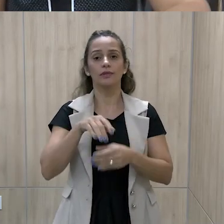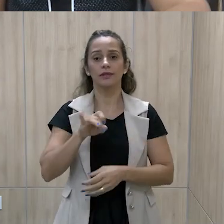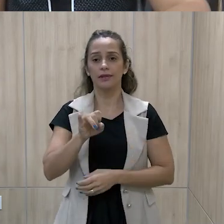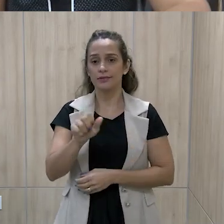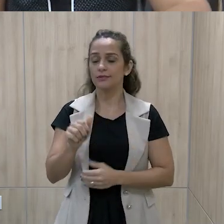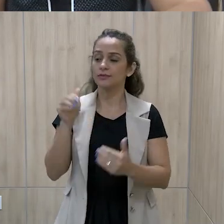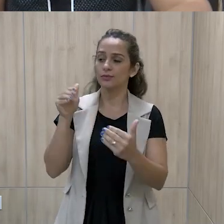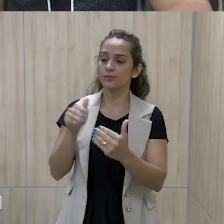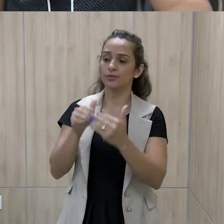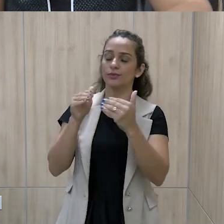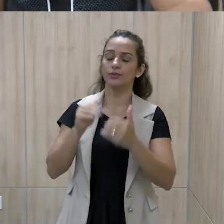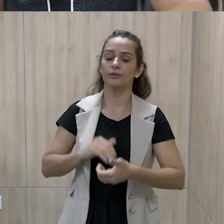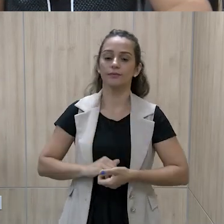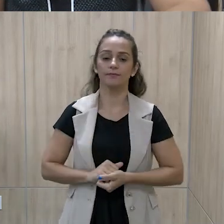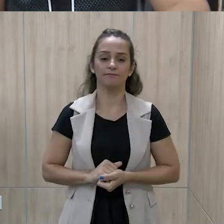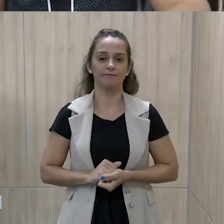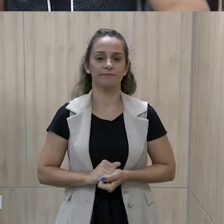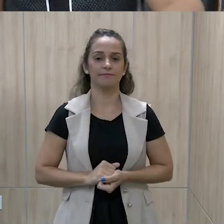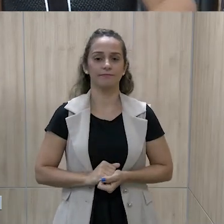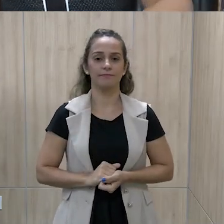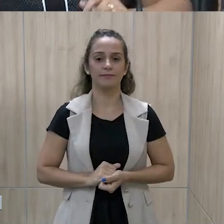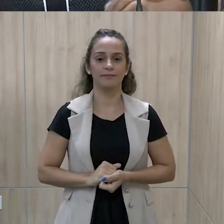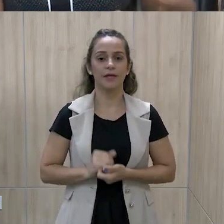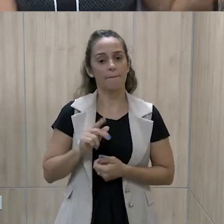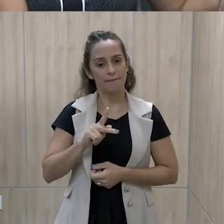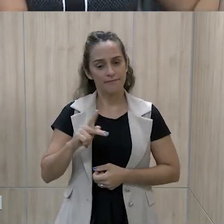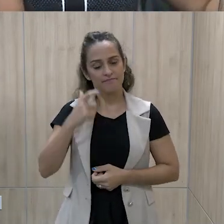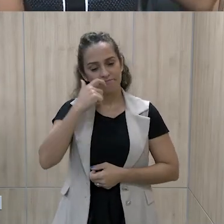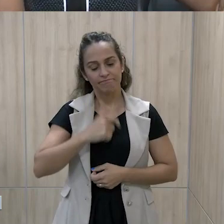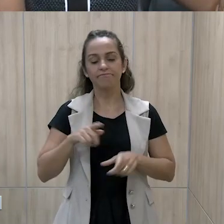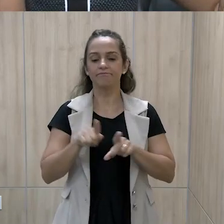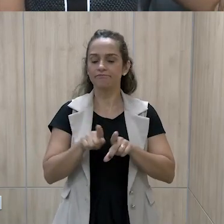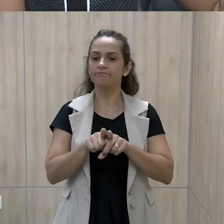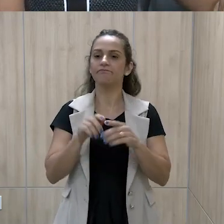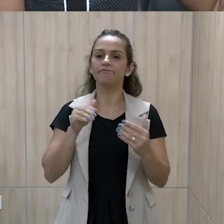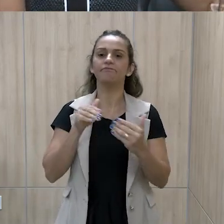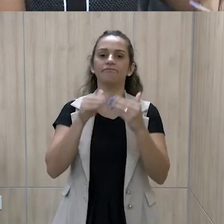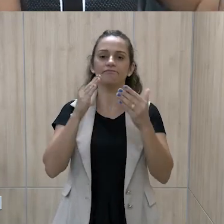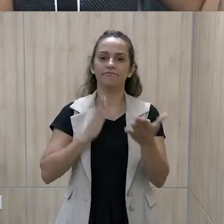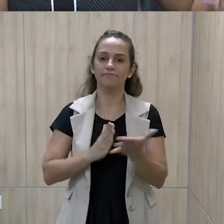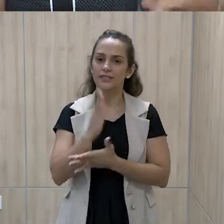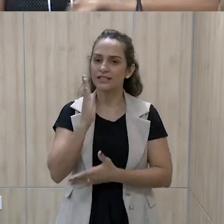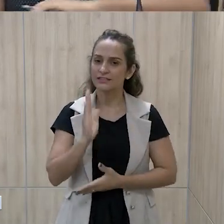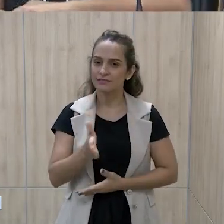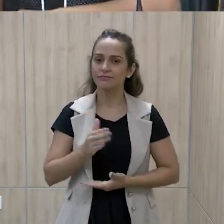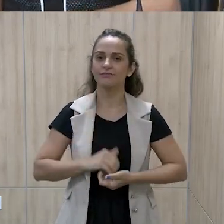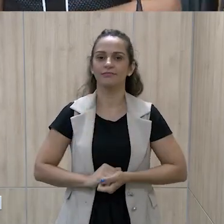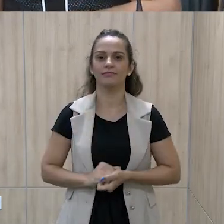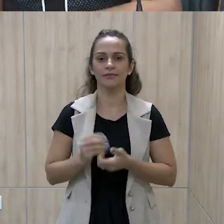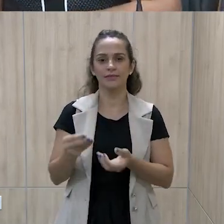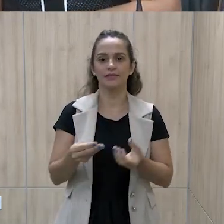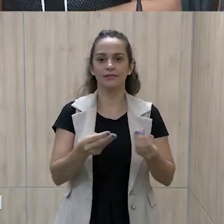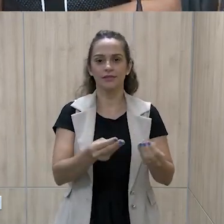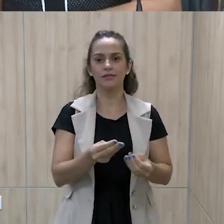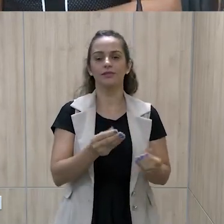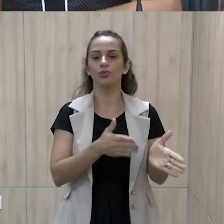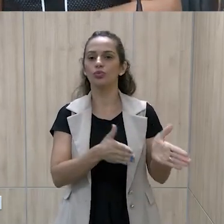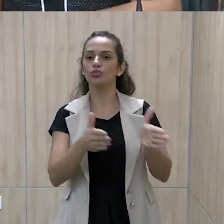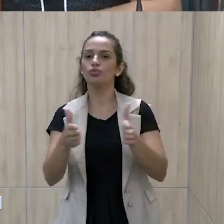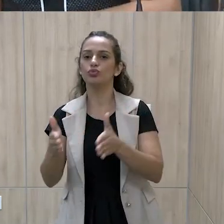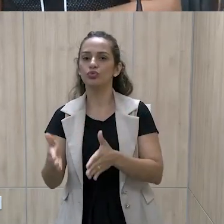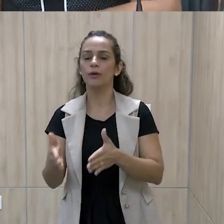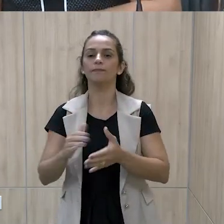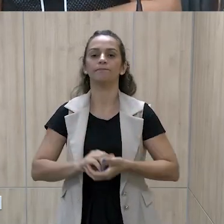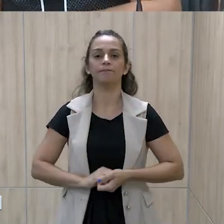como voto deputada Taíssa a presença também acompanha o relator Está aprovado e